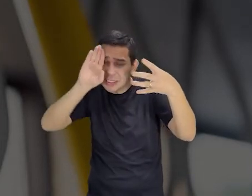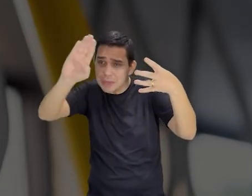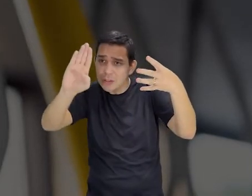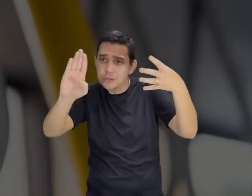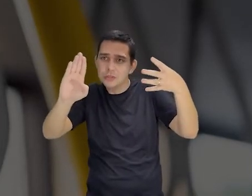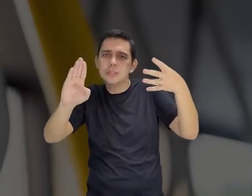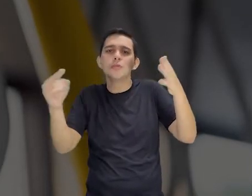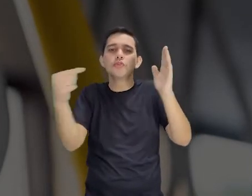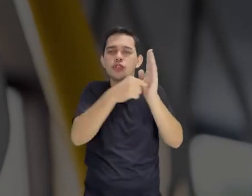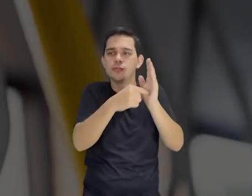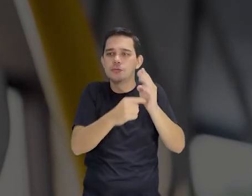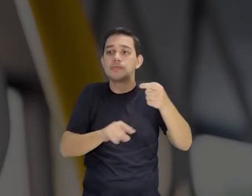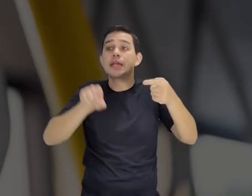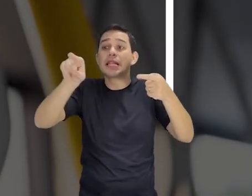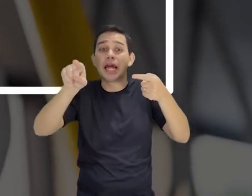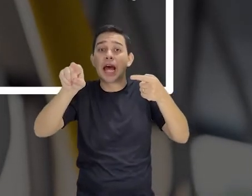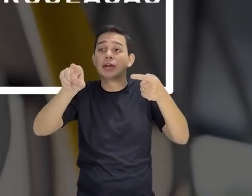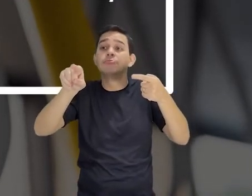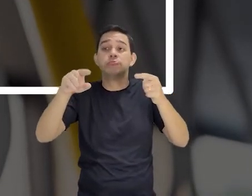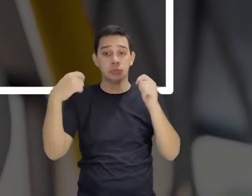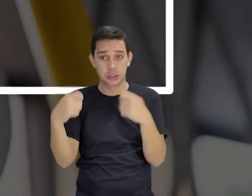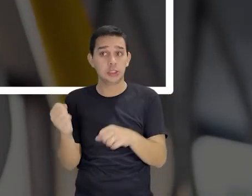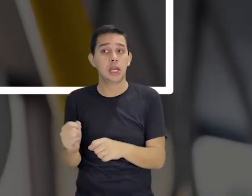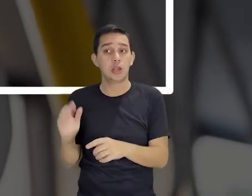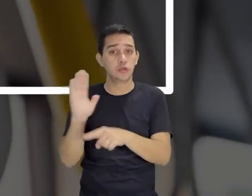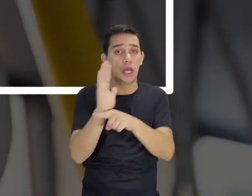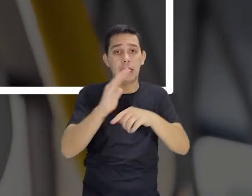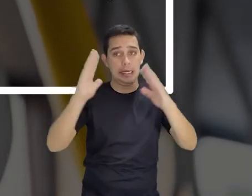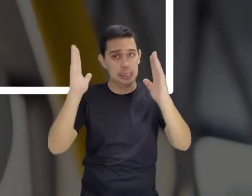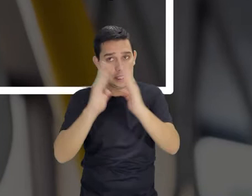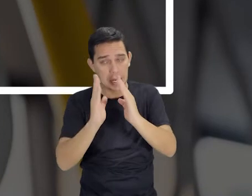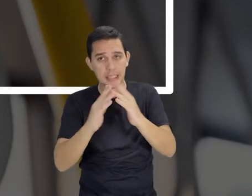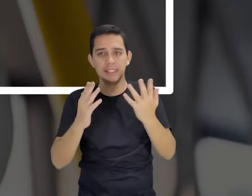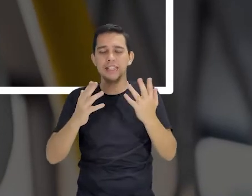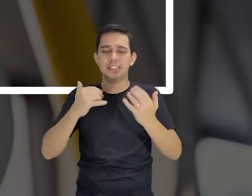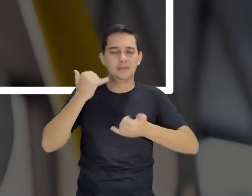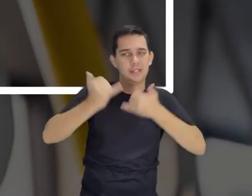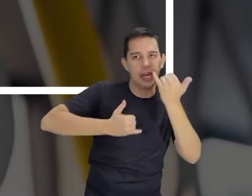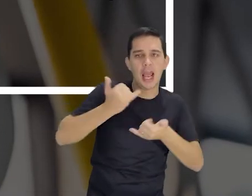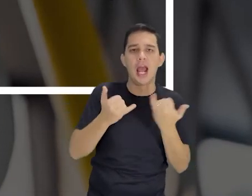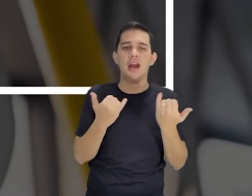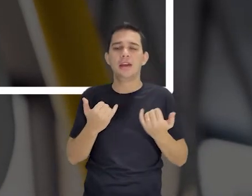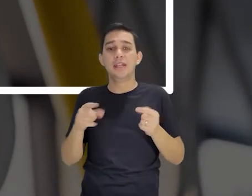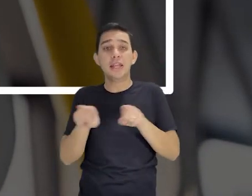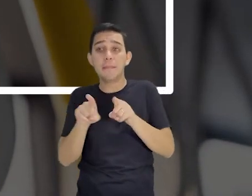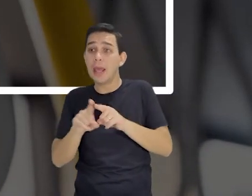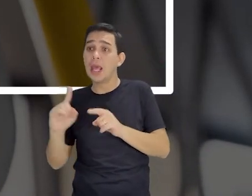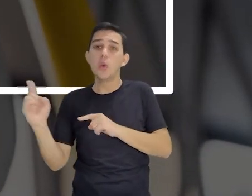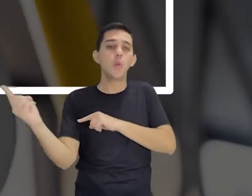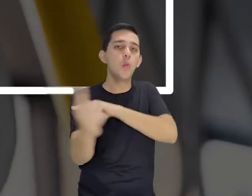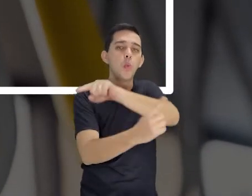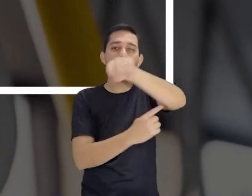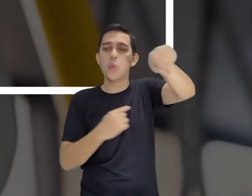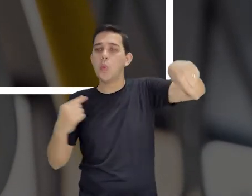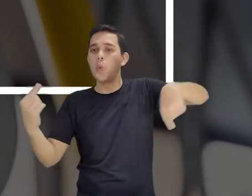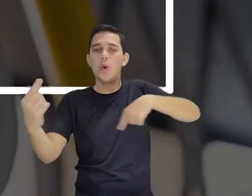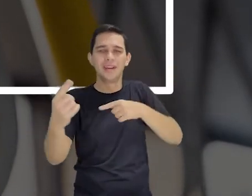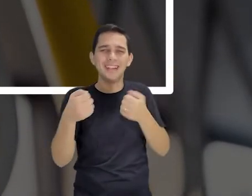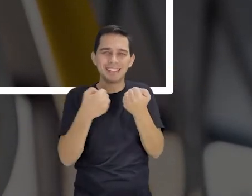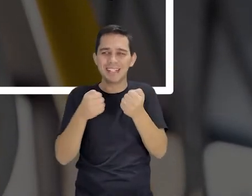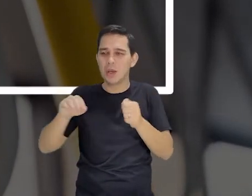à habitação, trabalho, lazer e circulação. E veja, a circulação ela é essencial para o